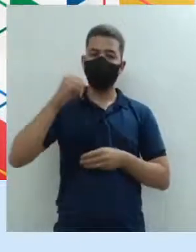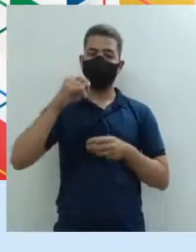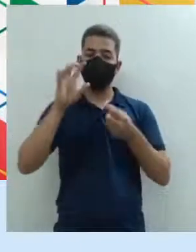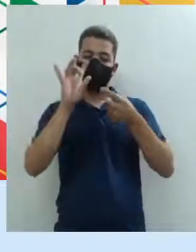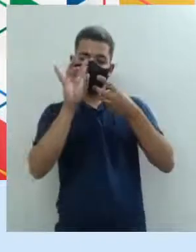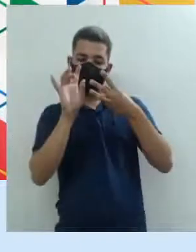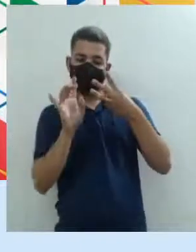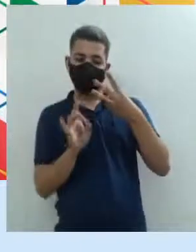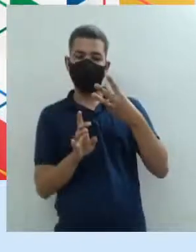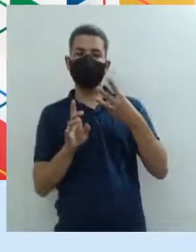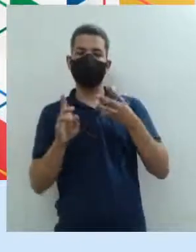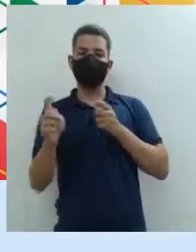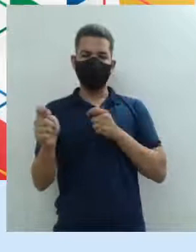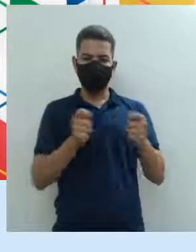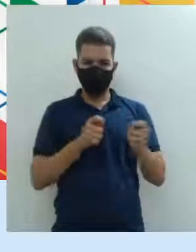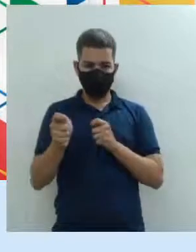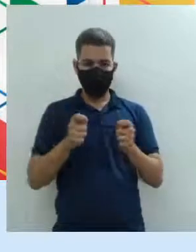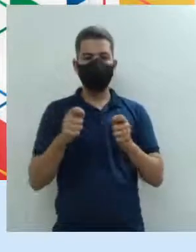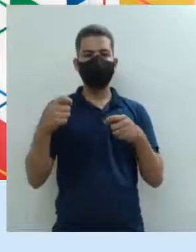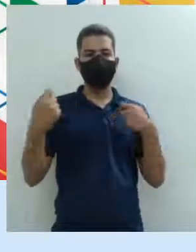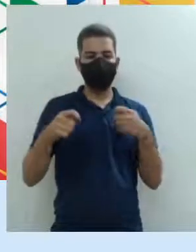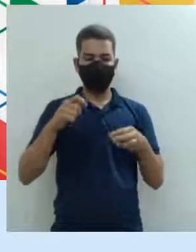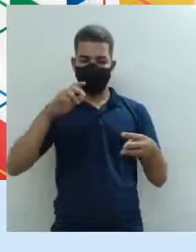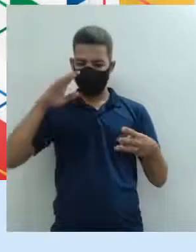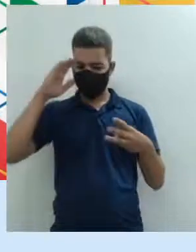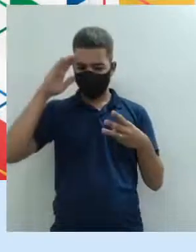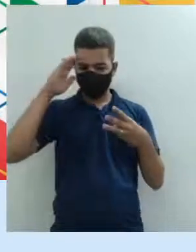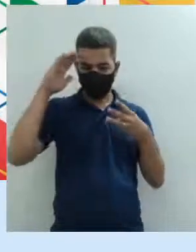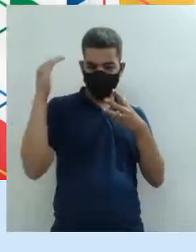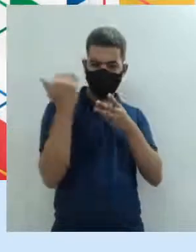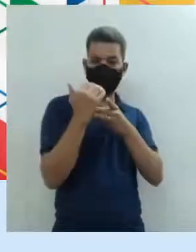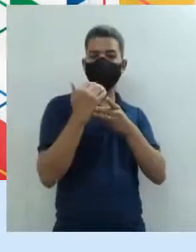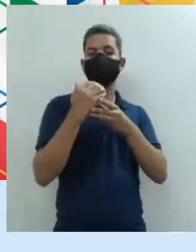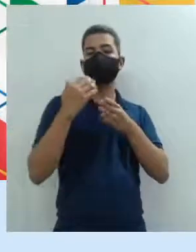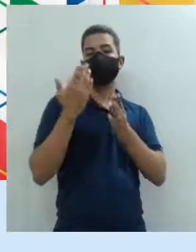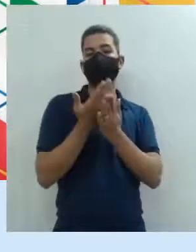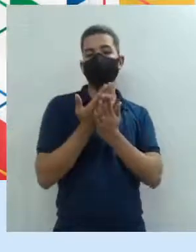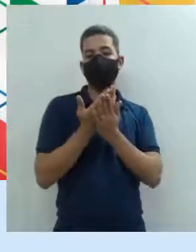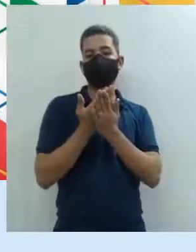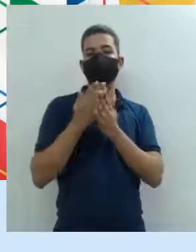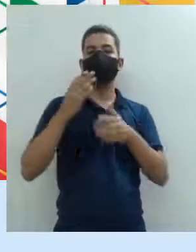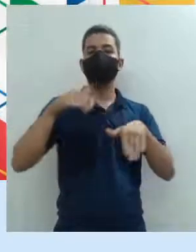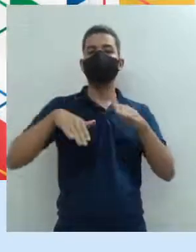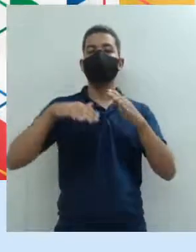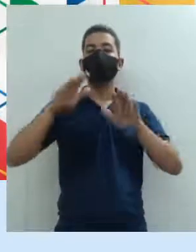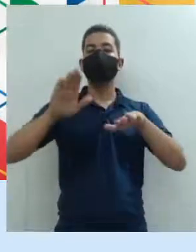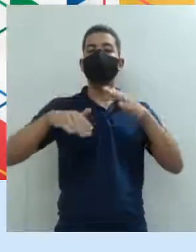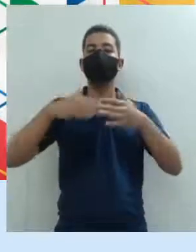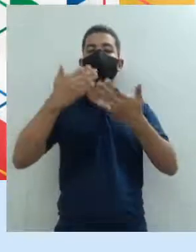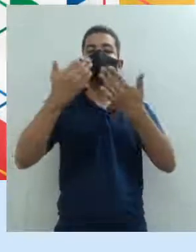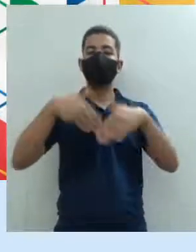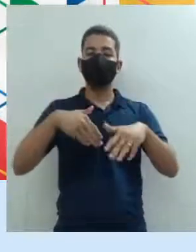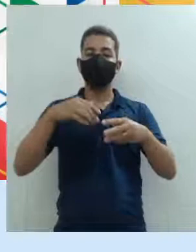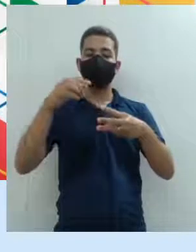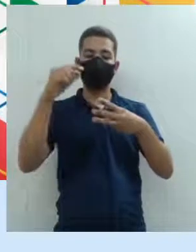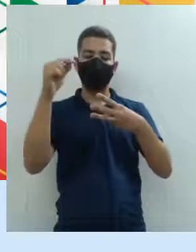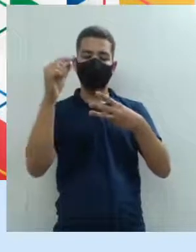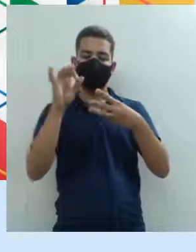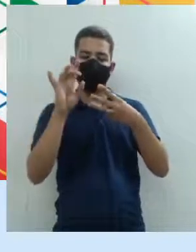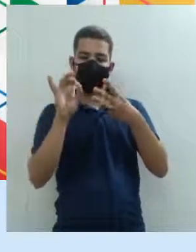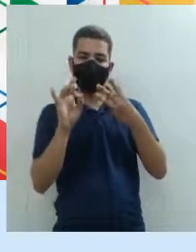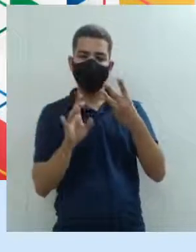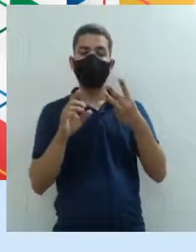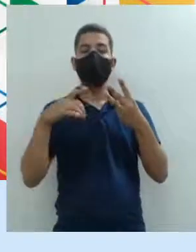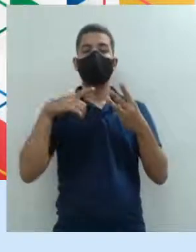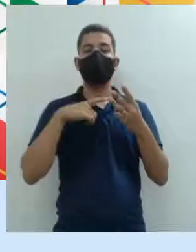que dominá-las, porque caem muitas questões aí nas provas que vocês vão fazer, que vão cobrar muitas vezes detalhes, né? Então, a gente tem que estar seguro